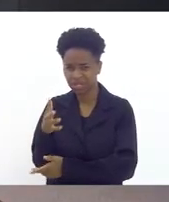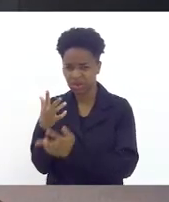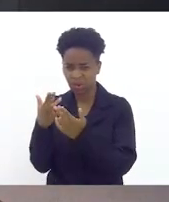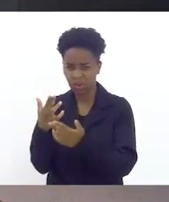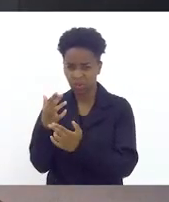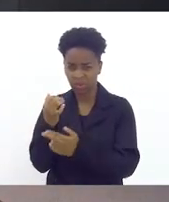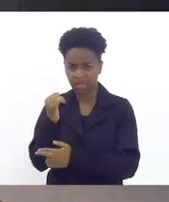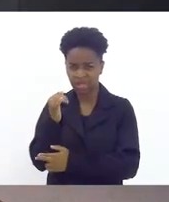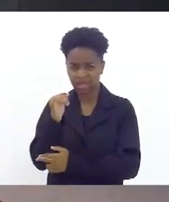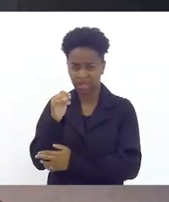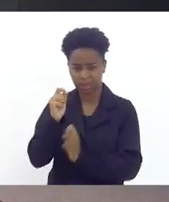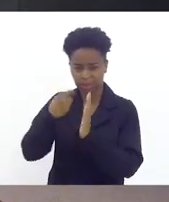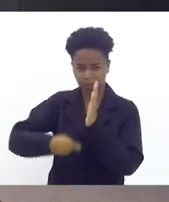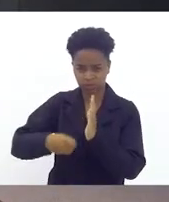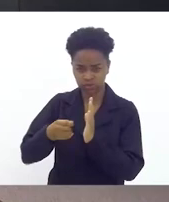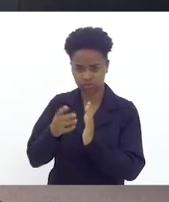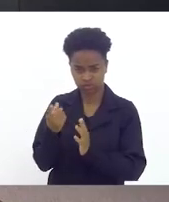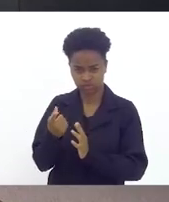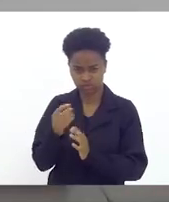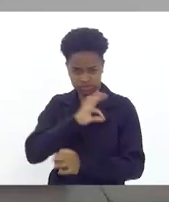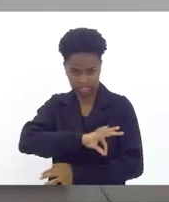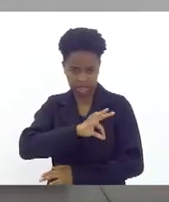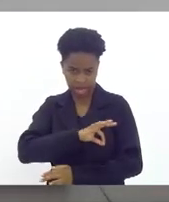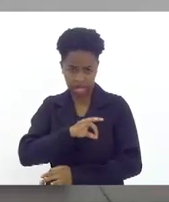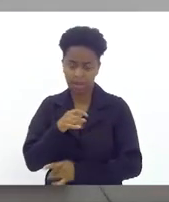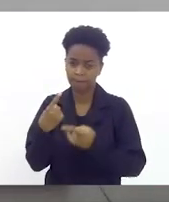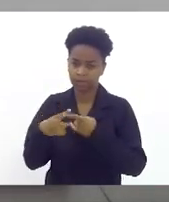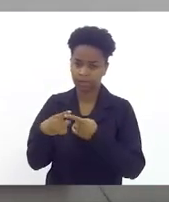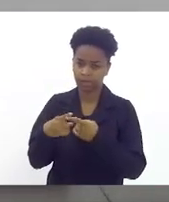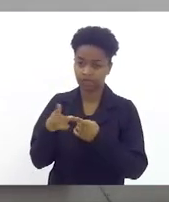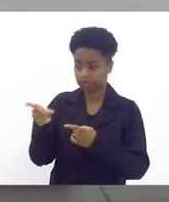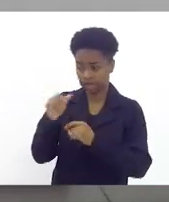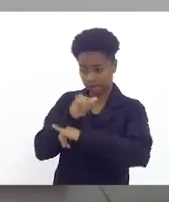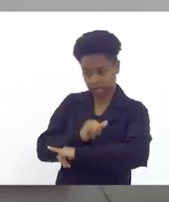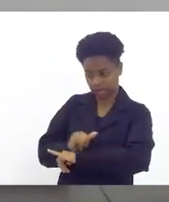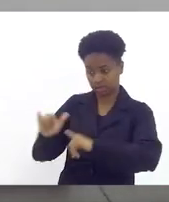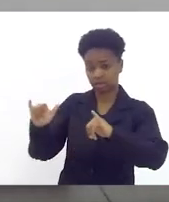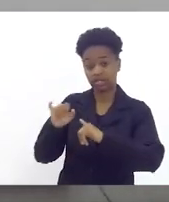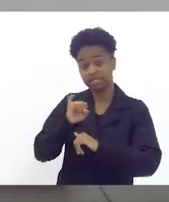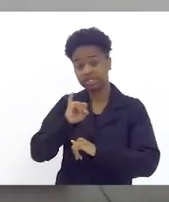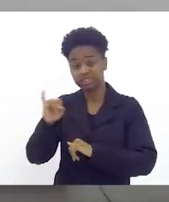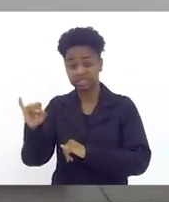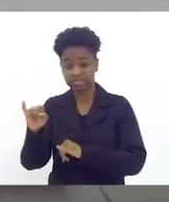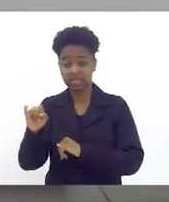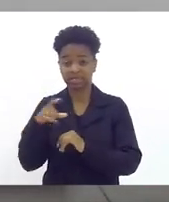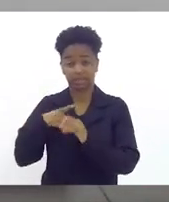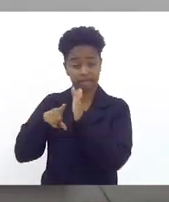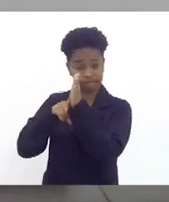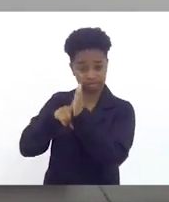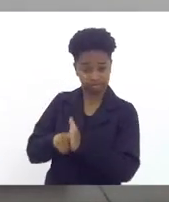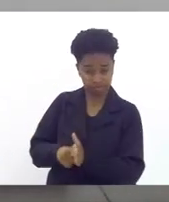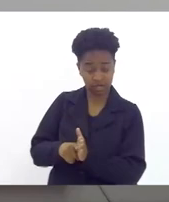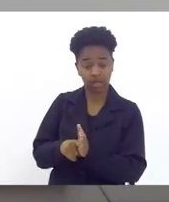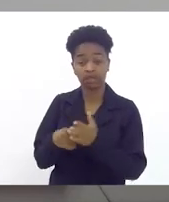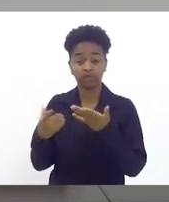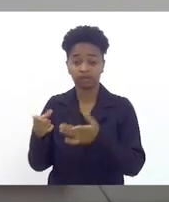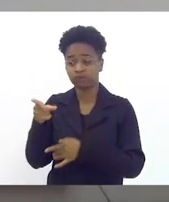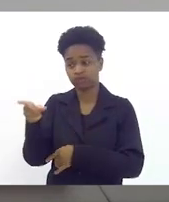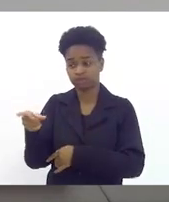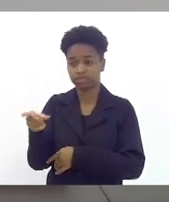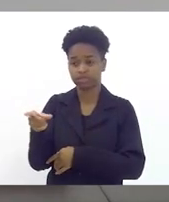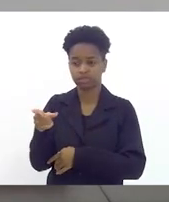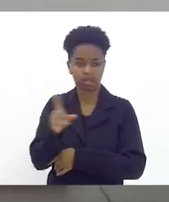o imposto de renda quer dizer você a princípio Vale declaração você tá aí na malha fina Então você é fiscalizado E você